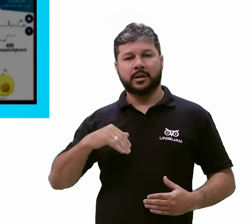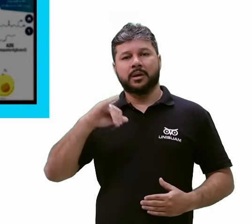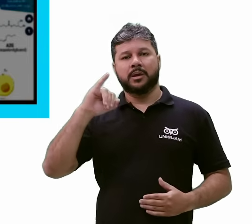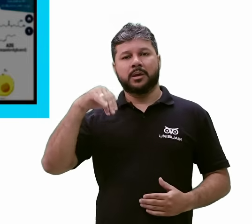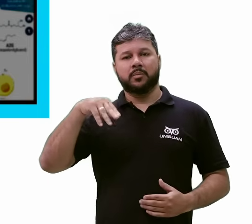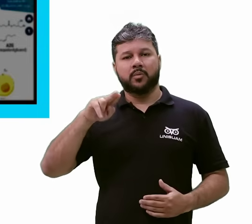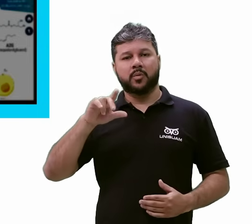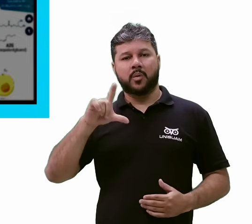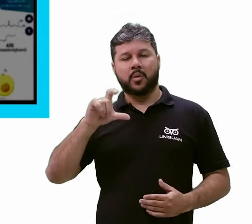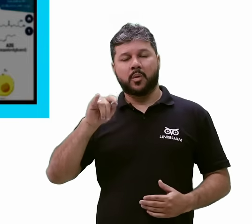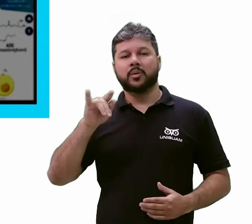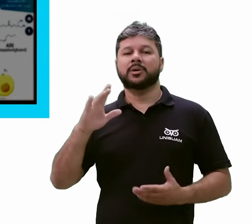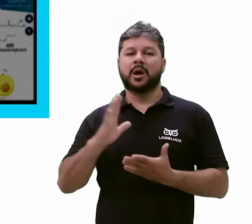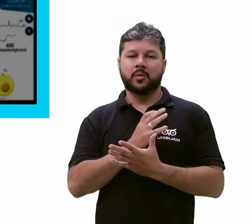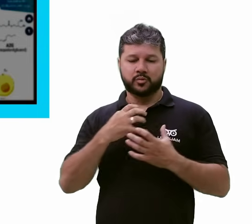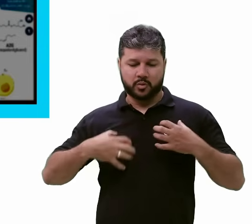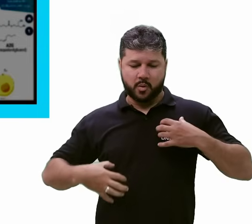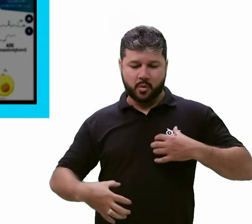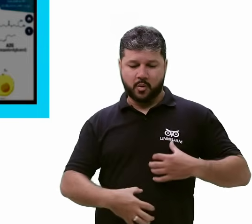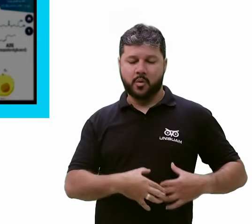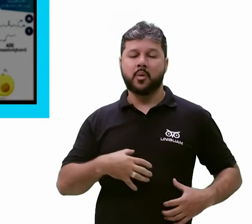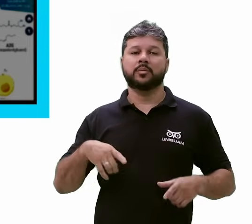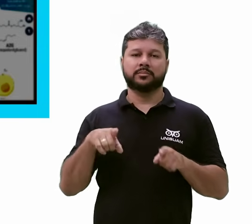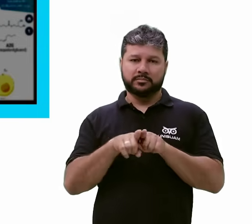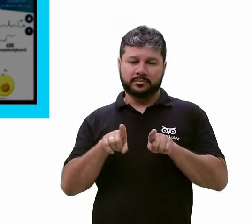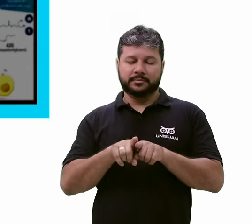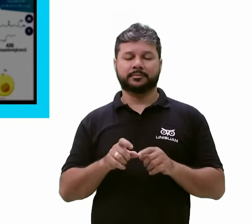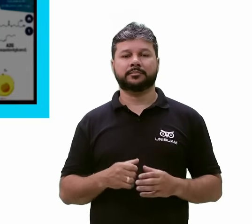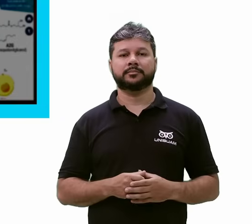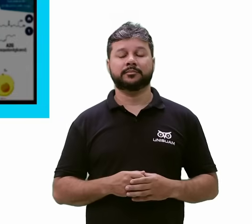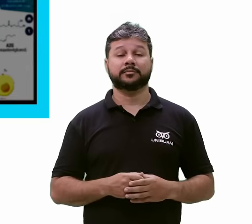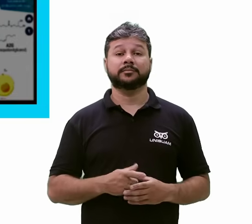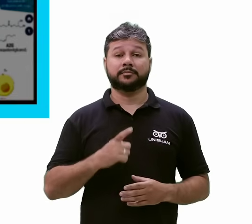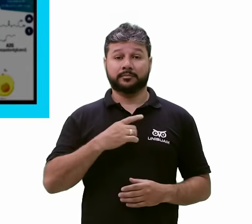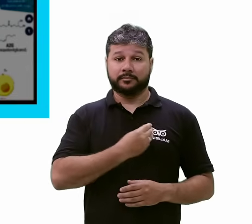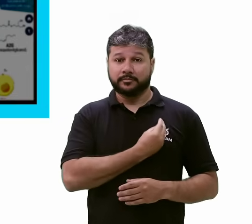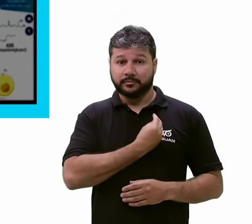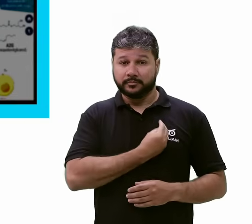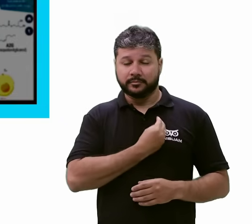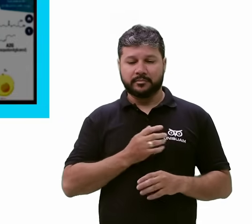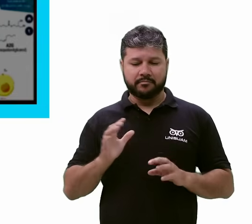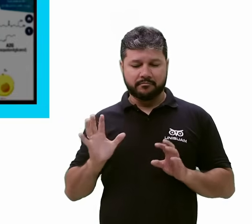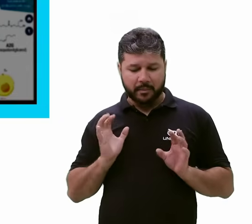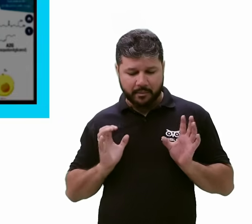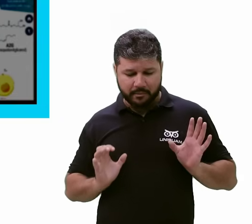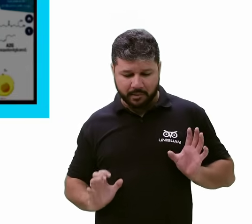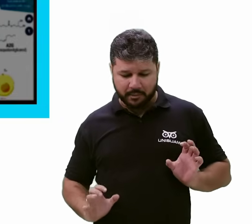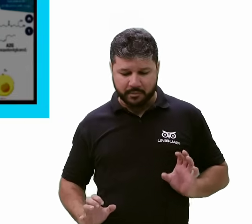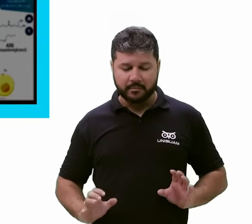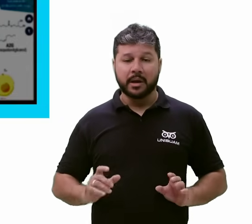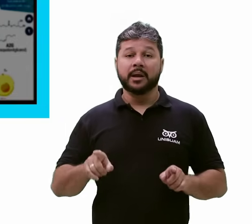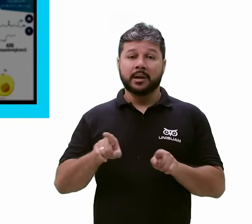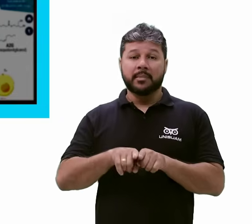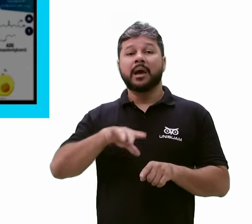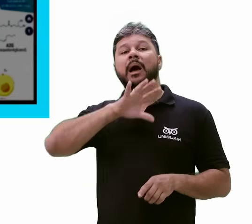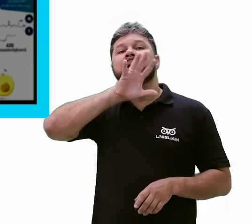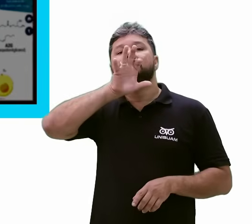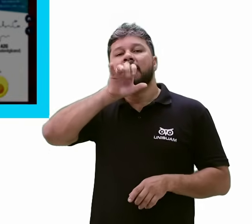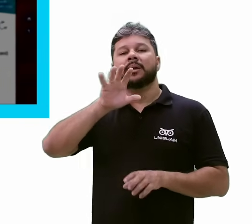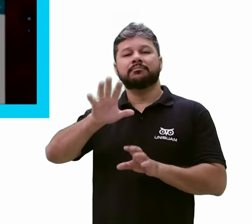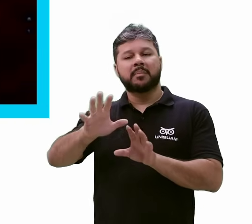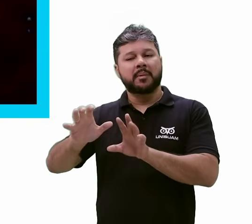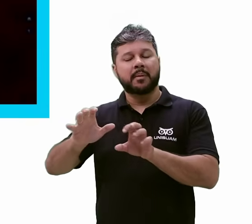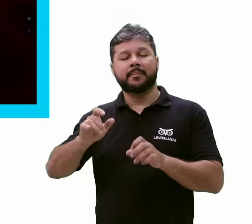células imunológicas, em alguns órgãos também. E a gente vai ter a presença desses receptores em diferentes espécies